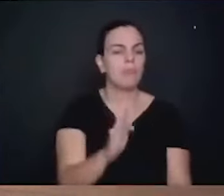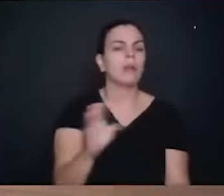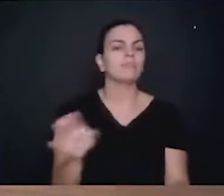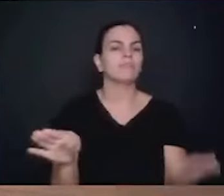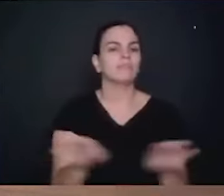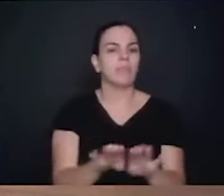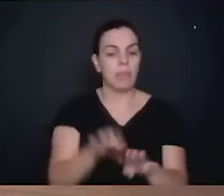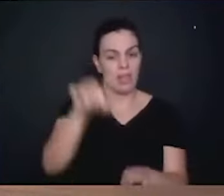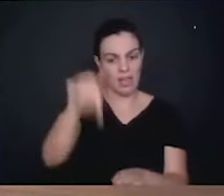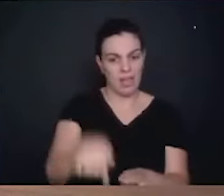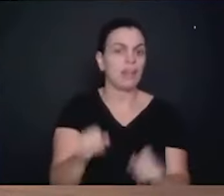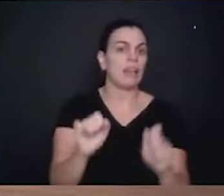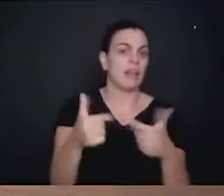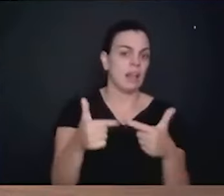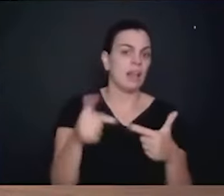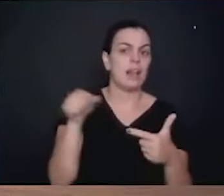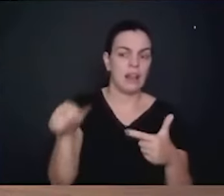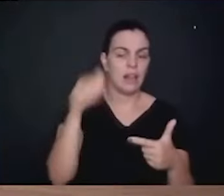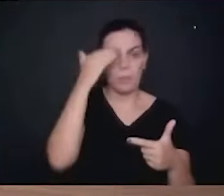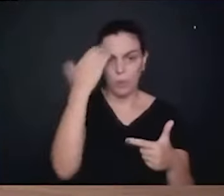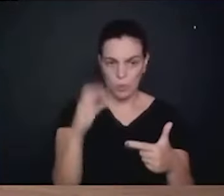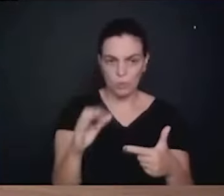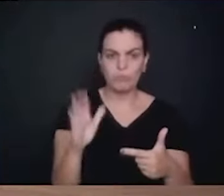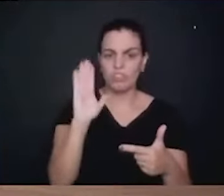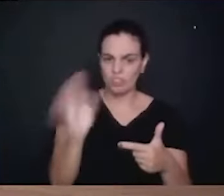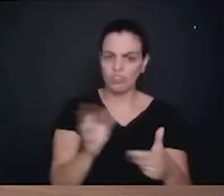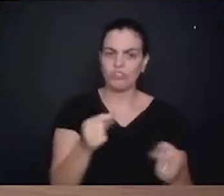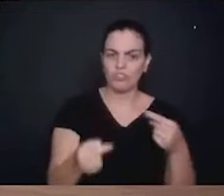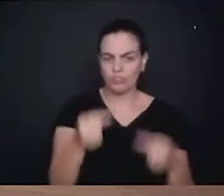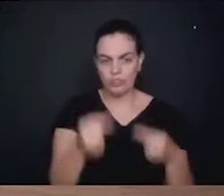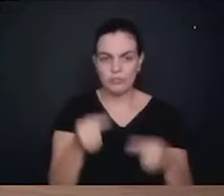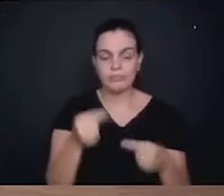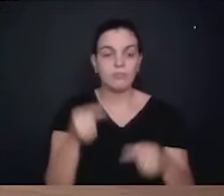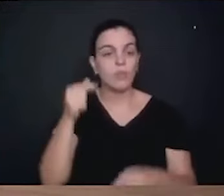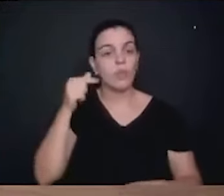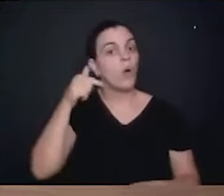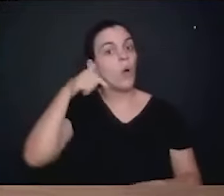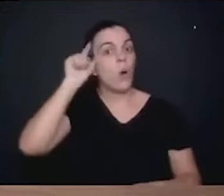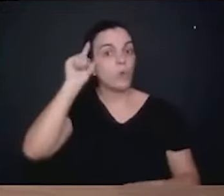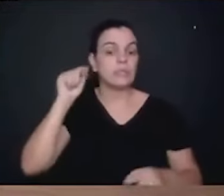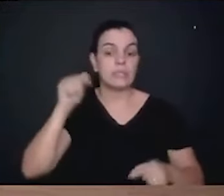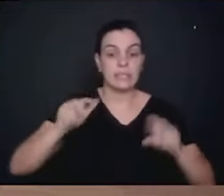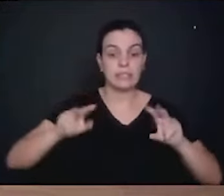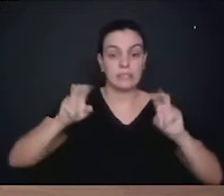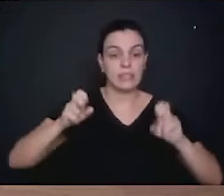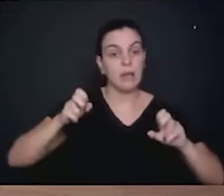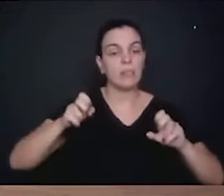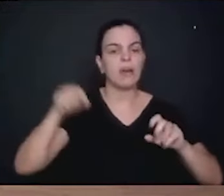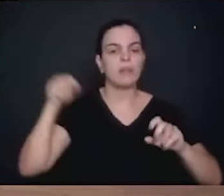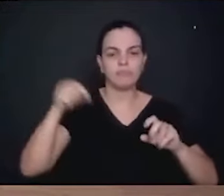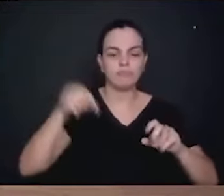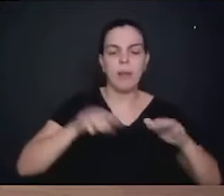na Assembleia Legislativa, e ontem levaram esse tema para essa marcha. Também está discutindo outros temas, vereador